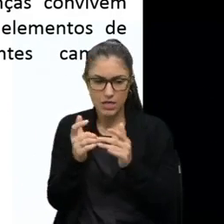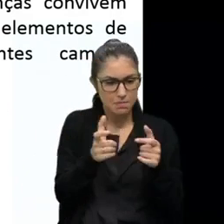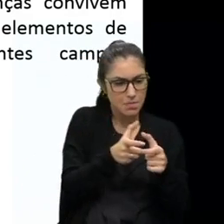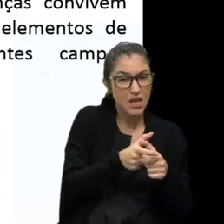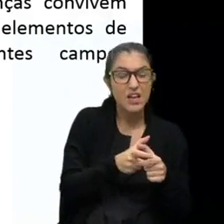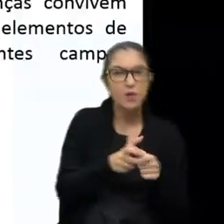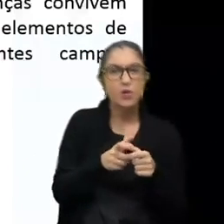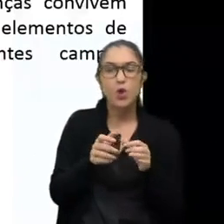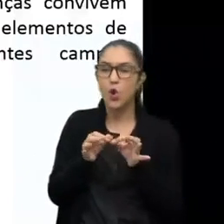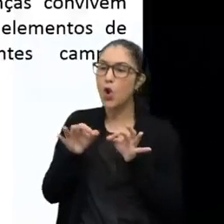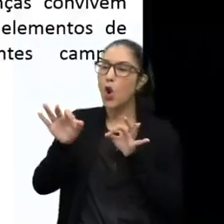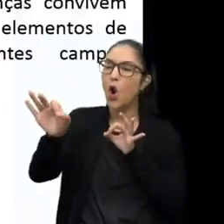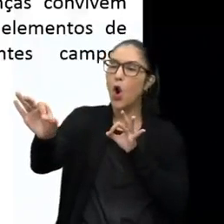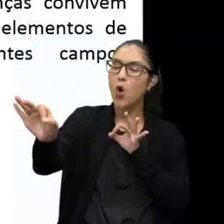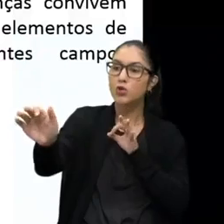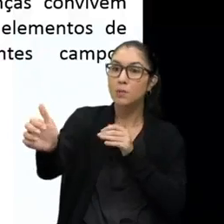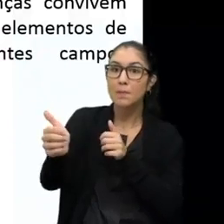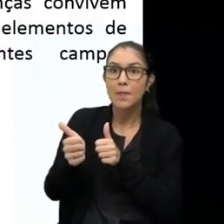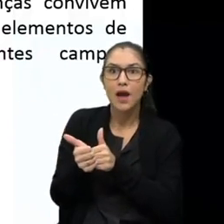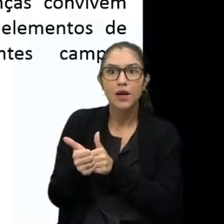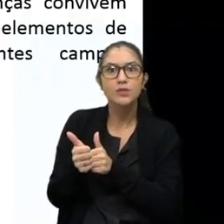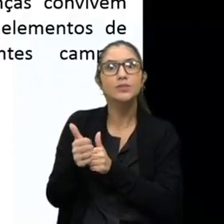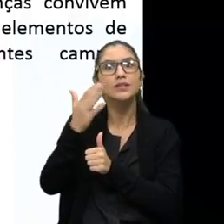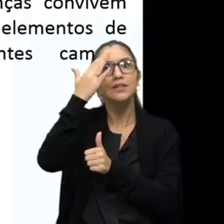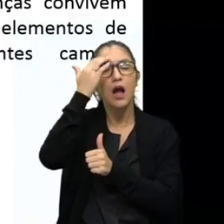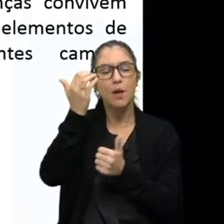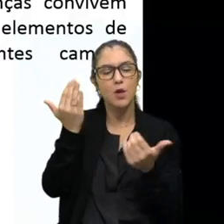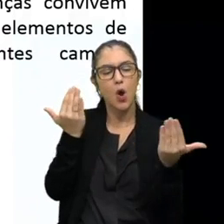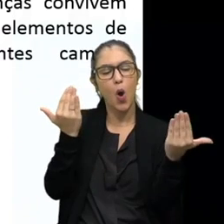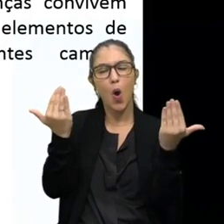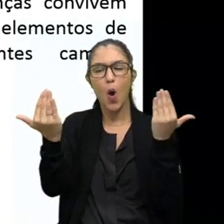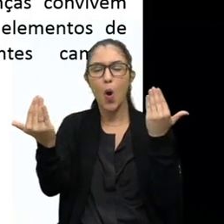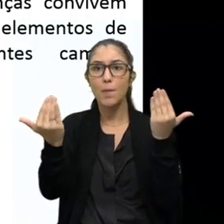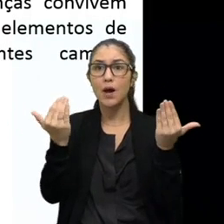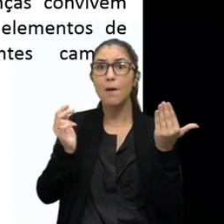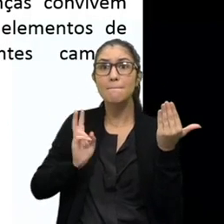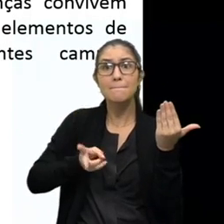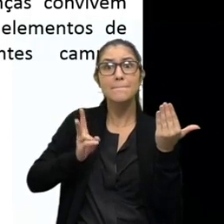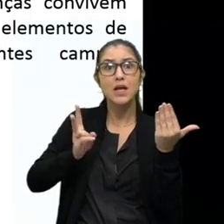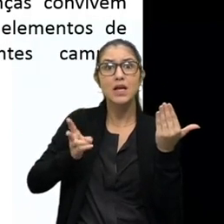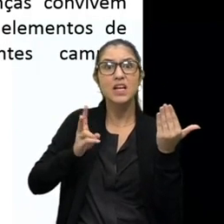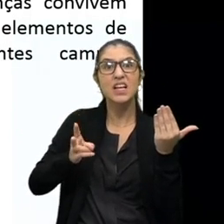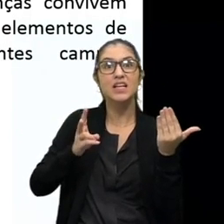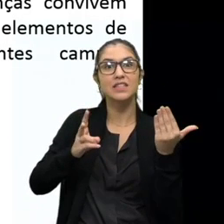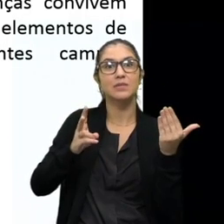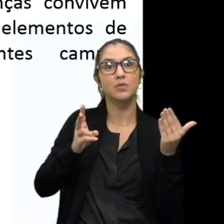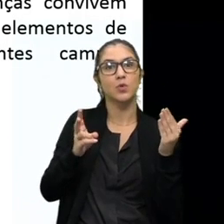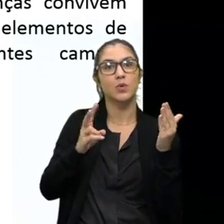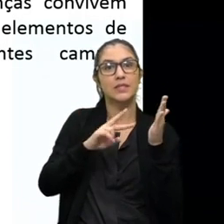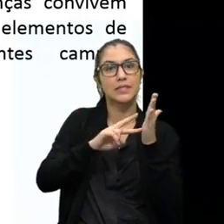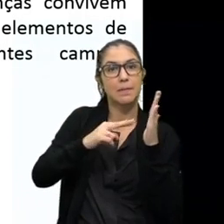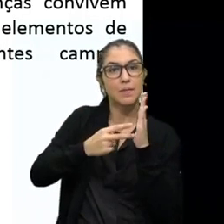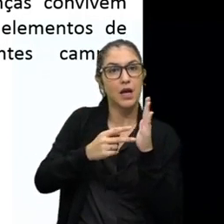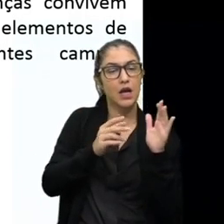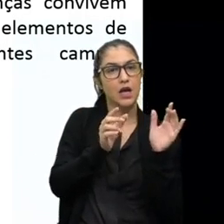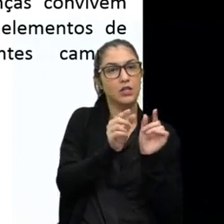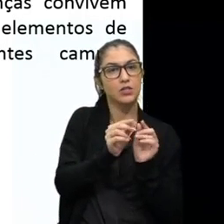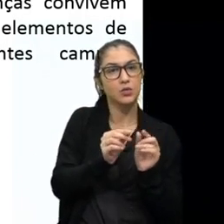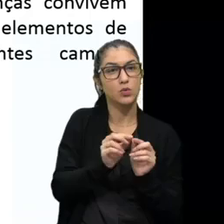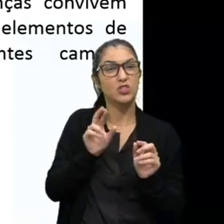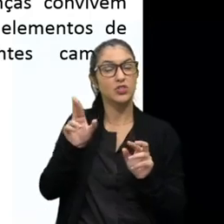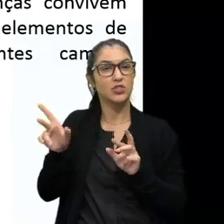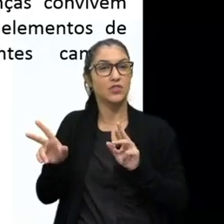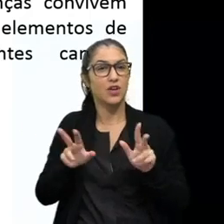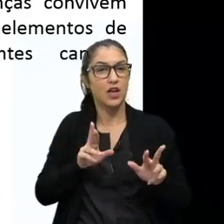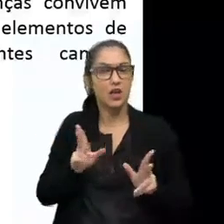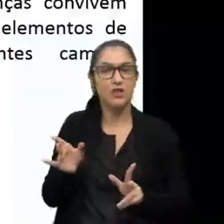menos, mais longe, mais perto. Comparar elementos do mesmo campo semântico, de diferentes campos